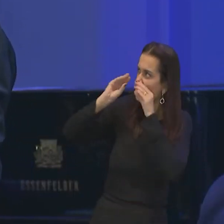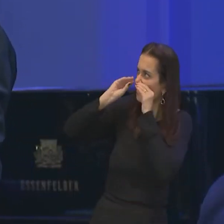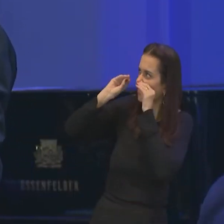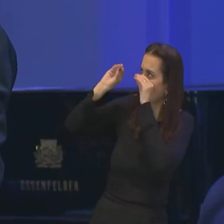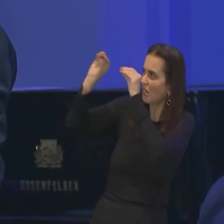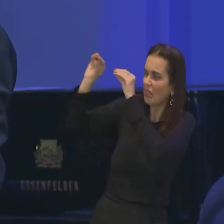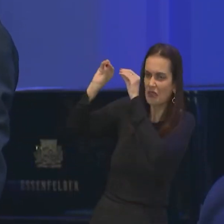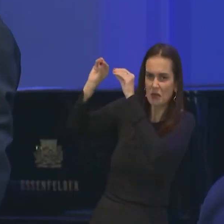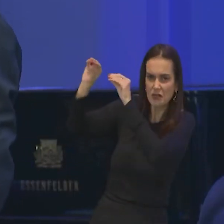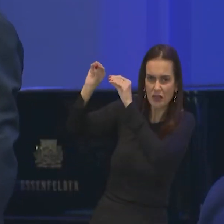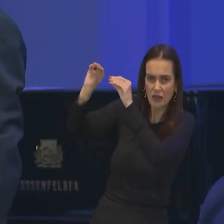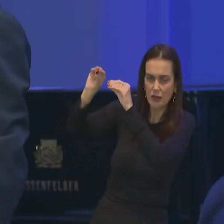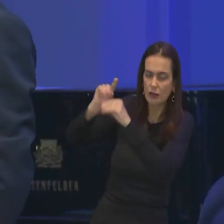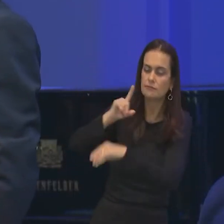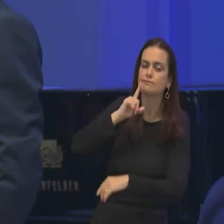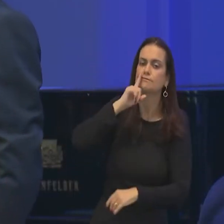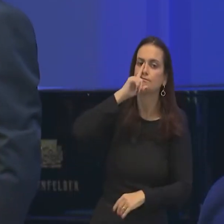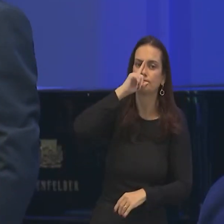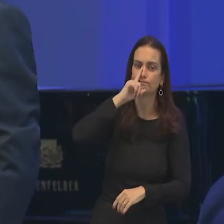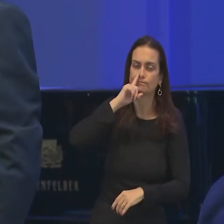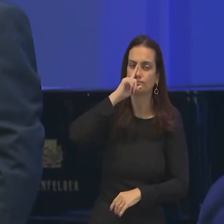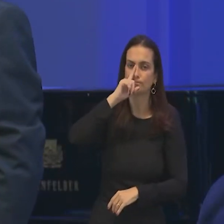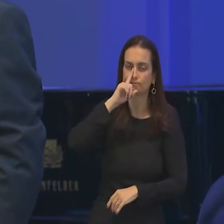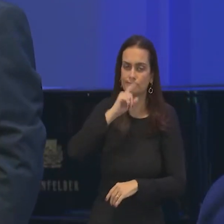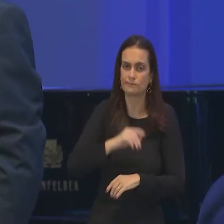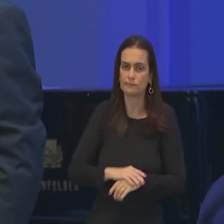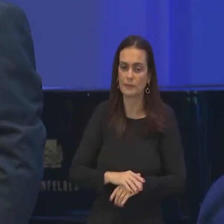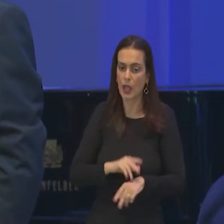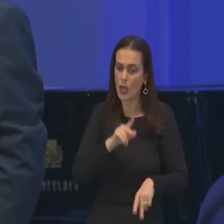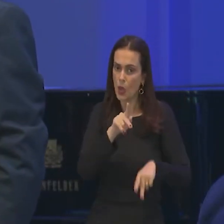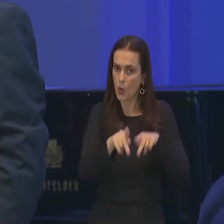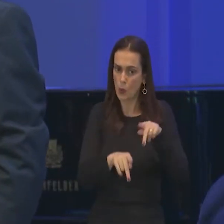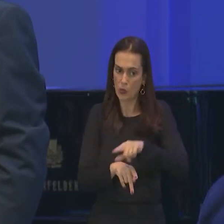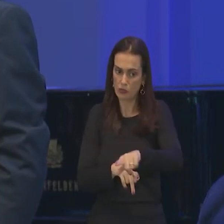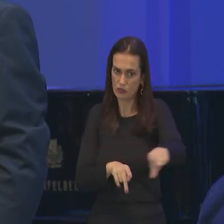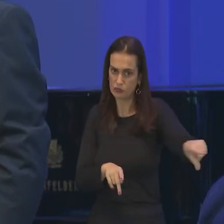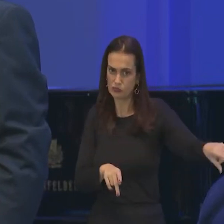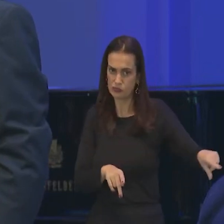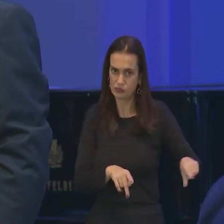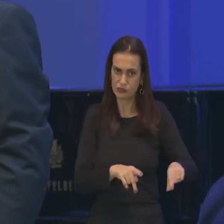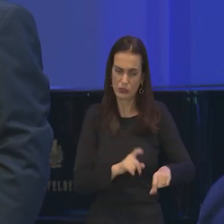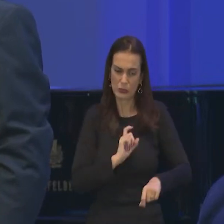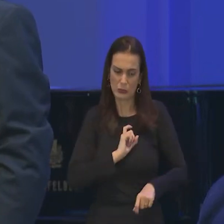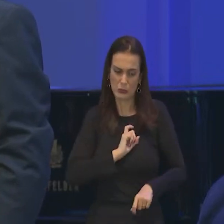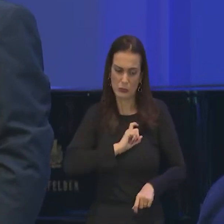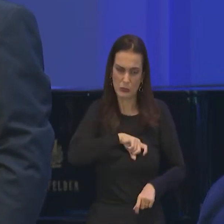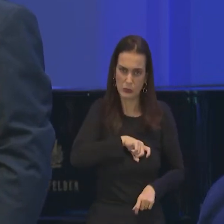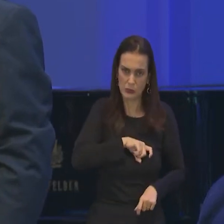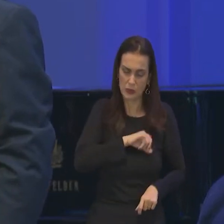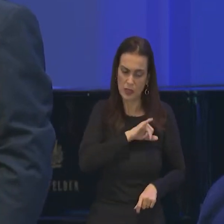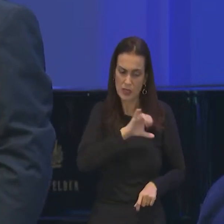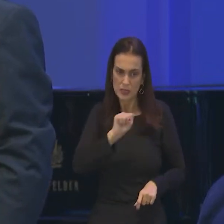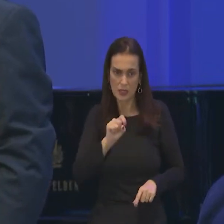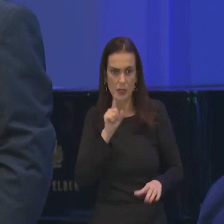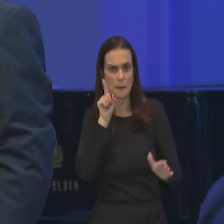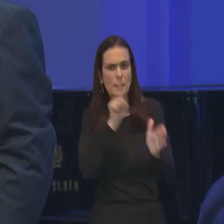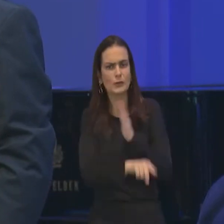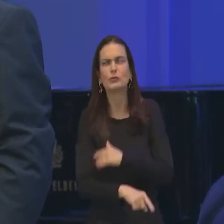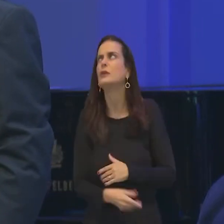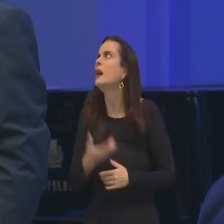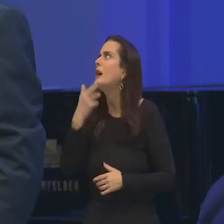Deus é um perigo muito grande. E aquele povo então, diante da dureza do coração, Isaías perguntou: Senhor,